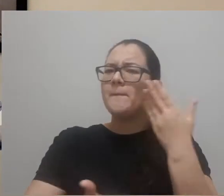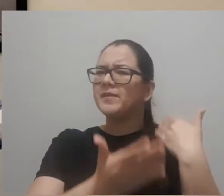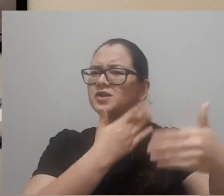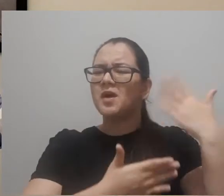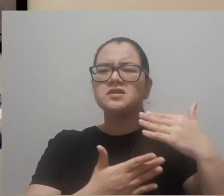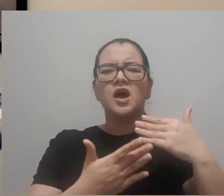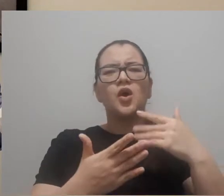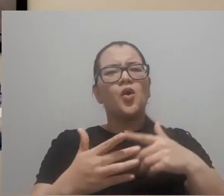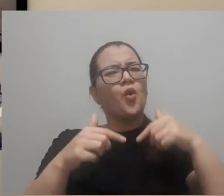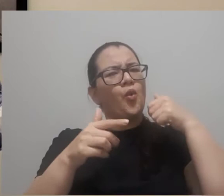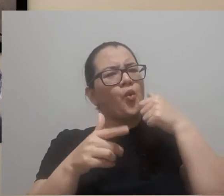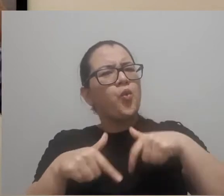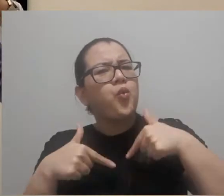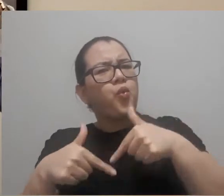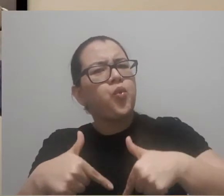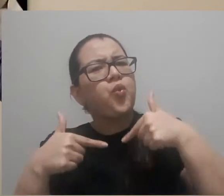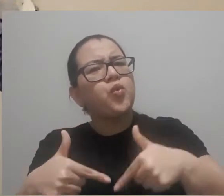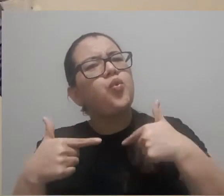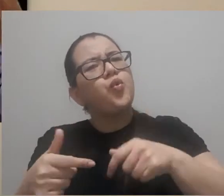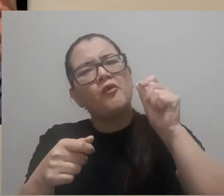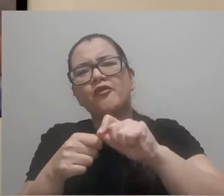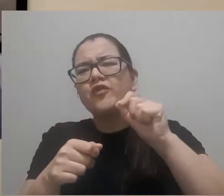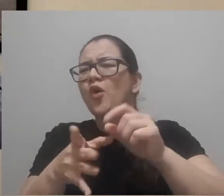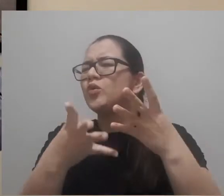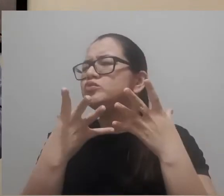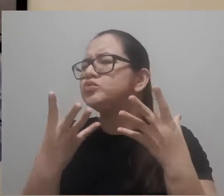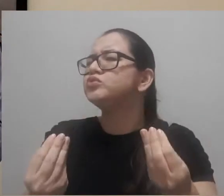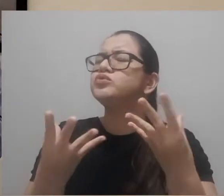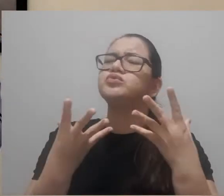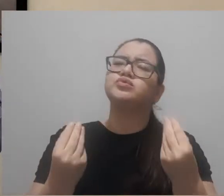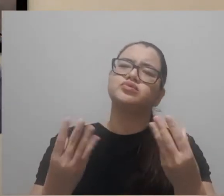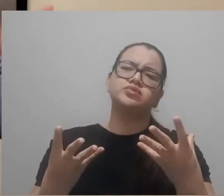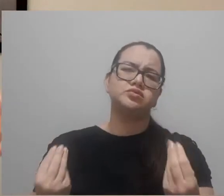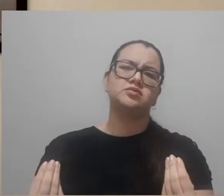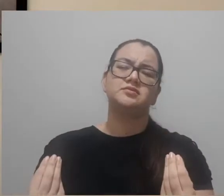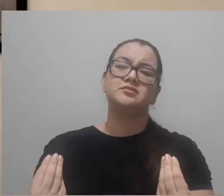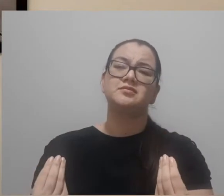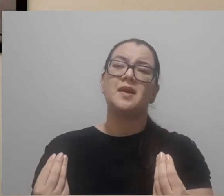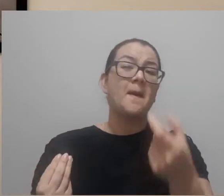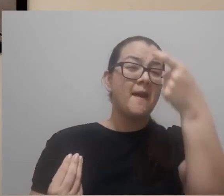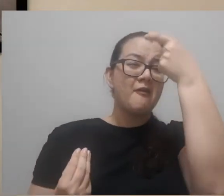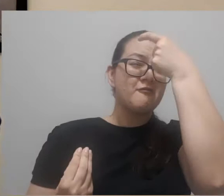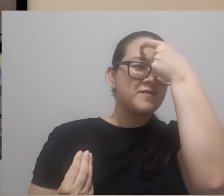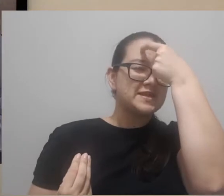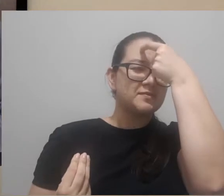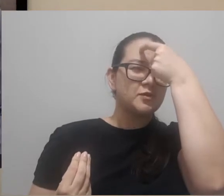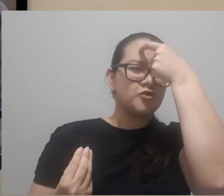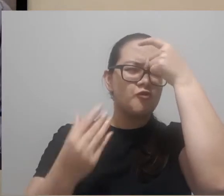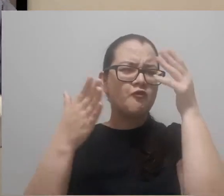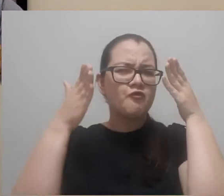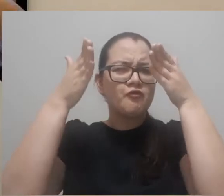passado. Mas eles tinham um pensamento, você vai ver que os heróis da fé,